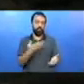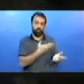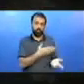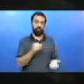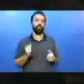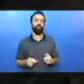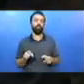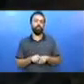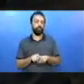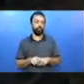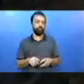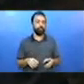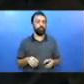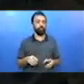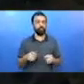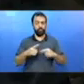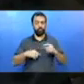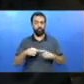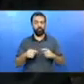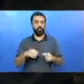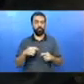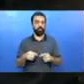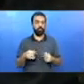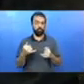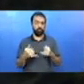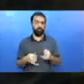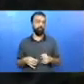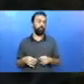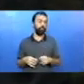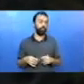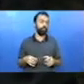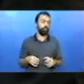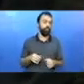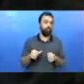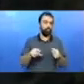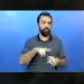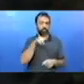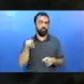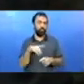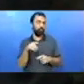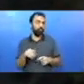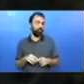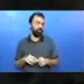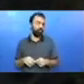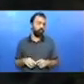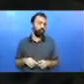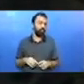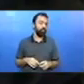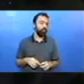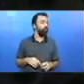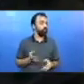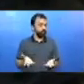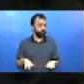boi também foi feito com materiais recicláveis, vejam. Foi feito com uma vasilha, pode ser uma vasilha de sorvete ou qualquer outra vasilha que você tenha em casa.